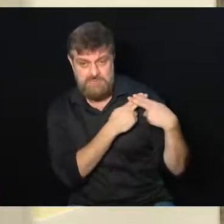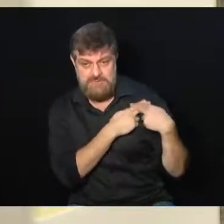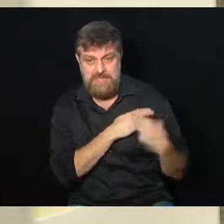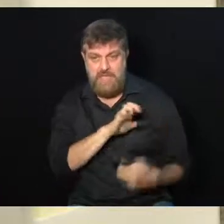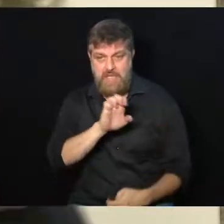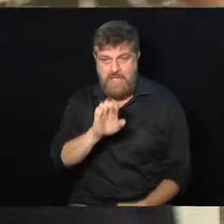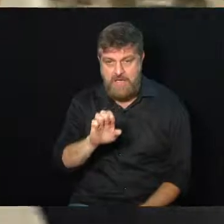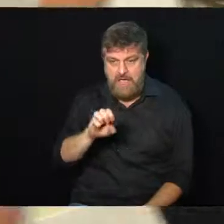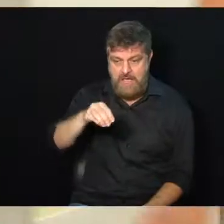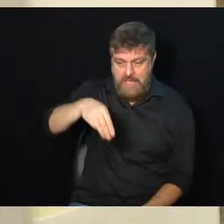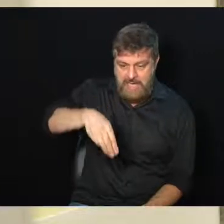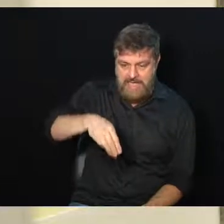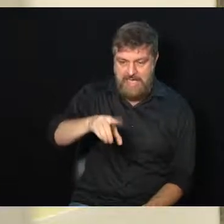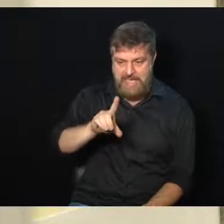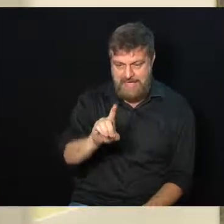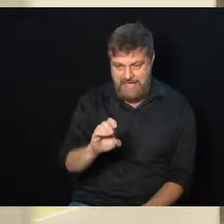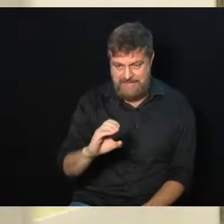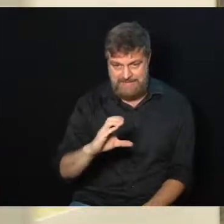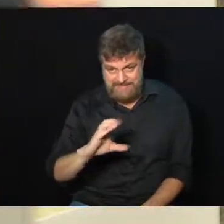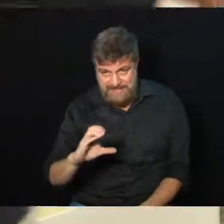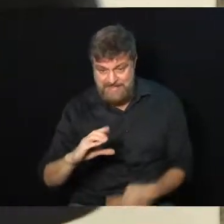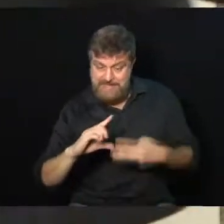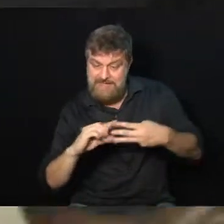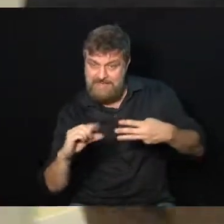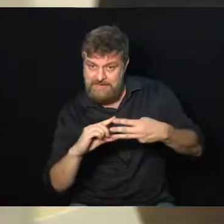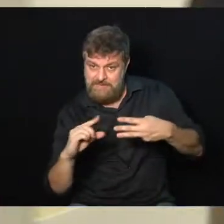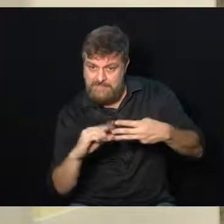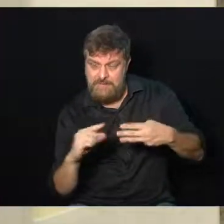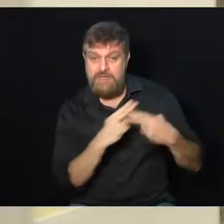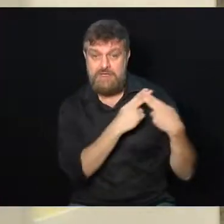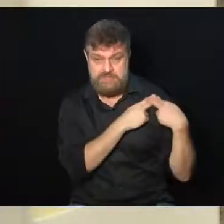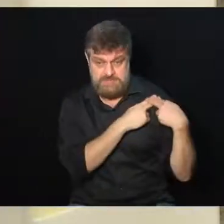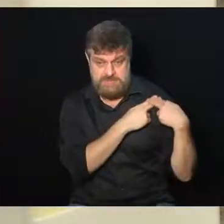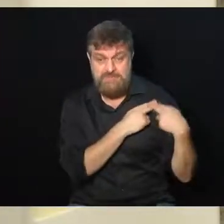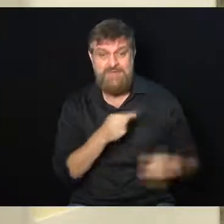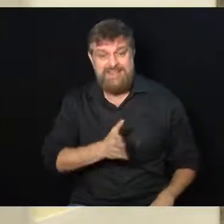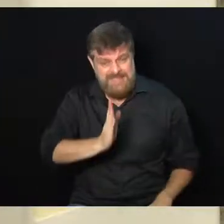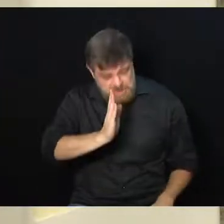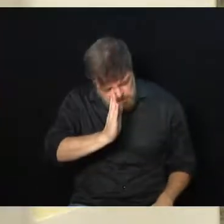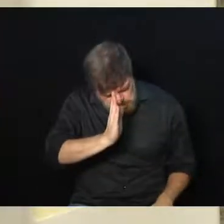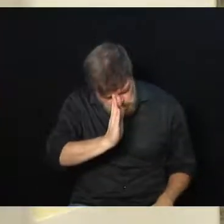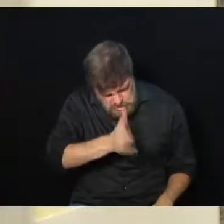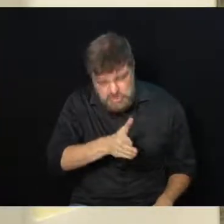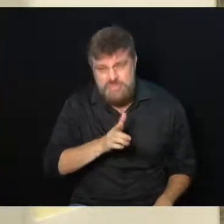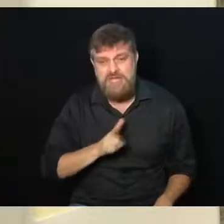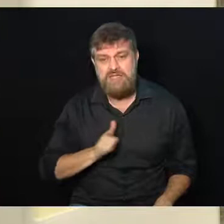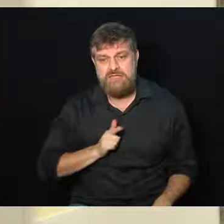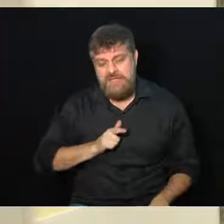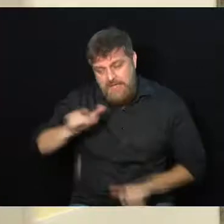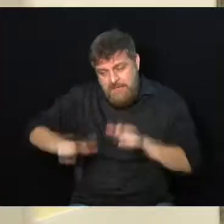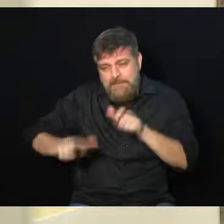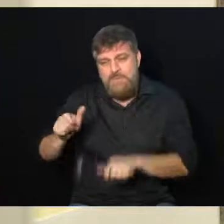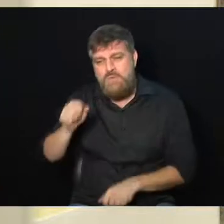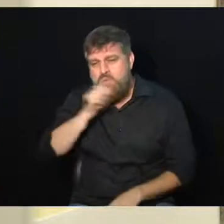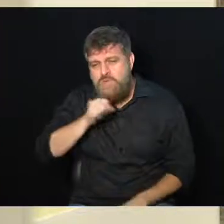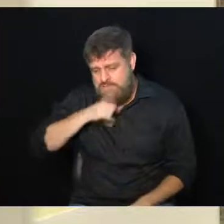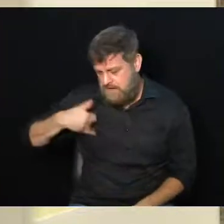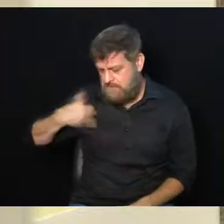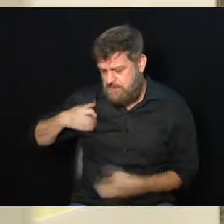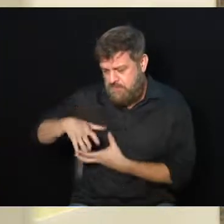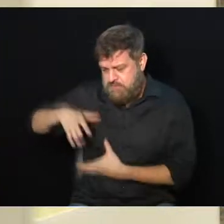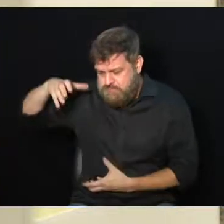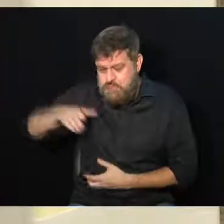Municipal de Desenvolvimento, né, aqui em Campinas. Ela já faz isso, já com muitos idosos, né, e